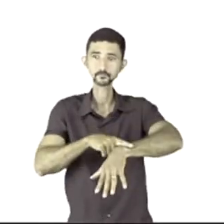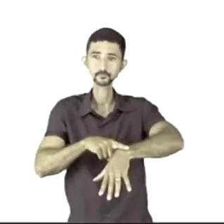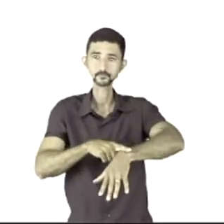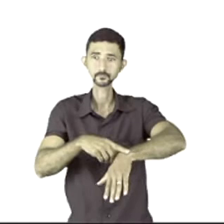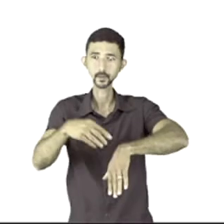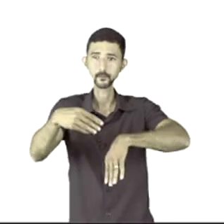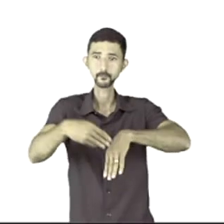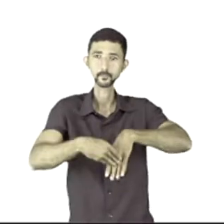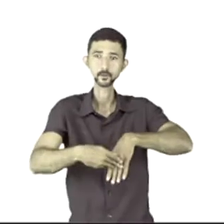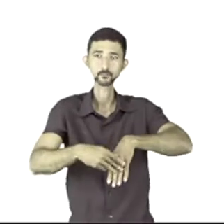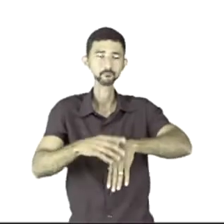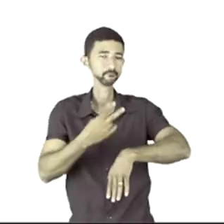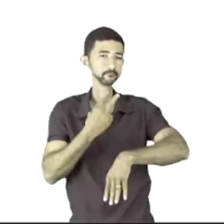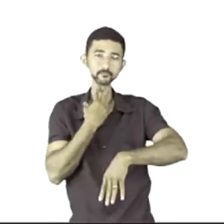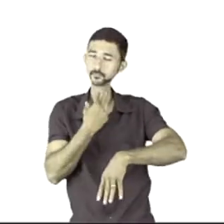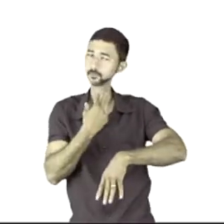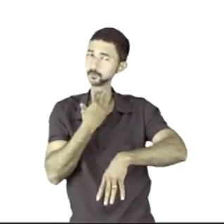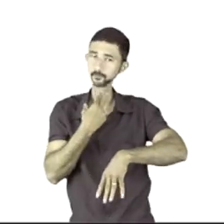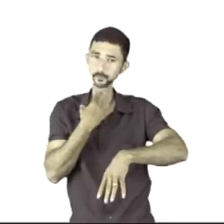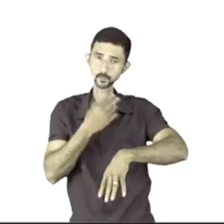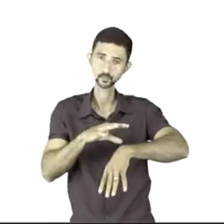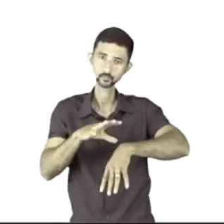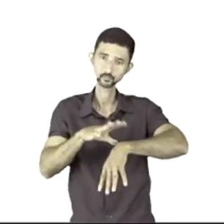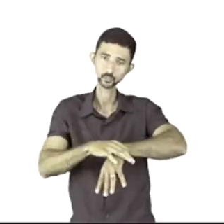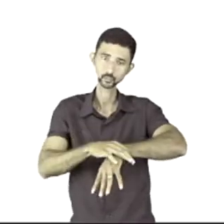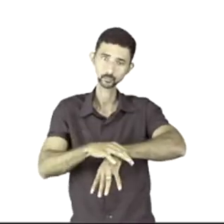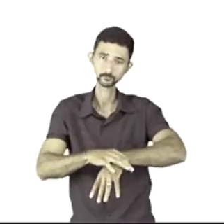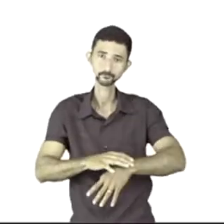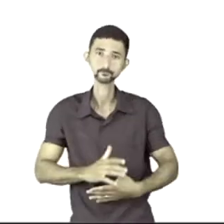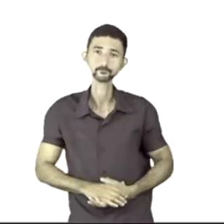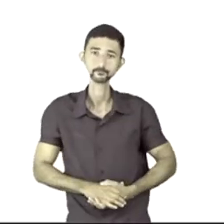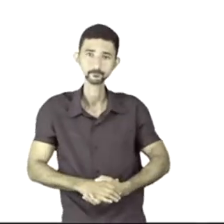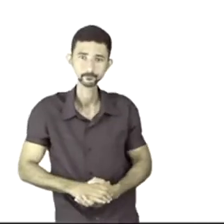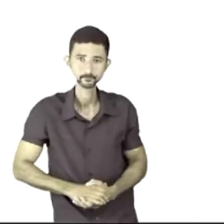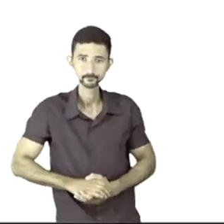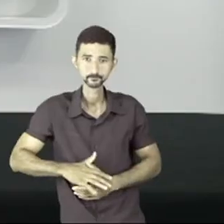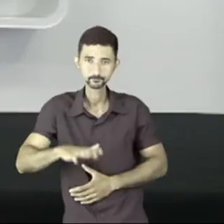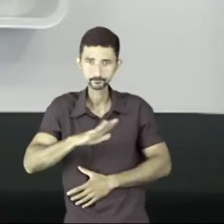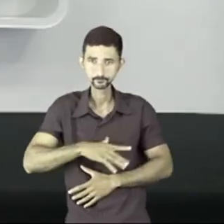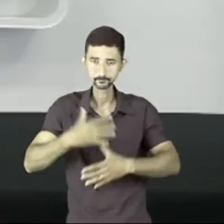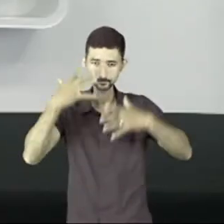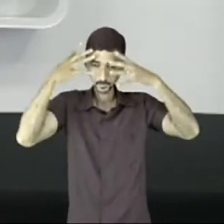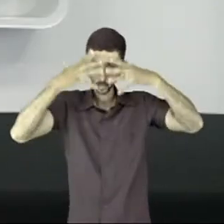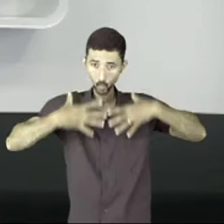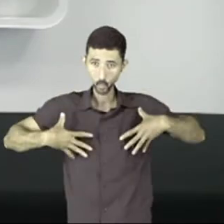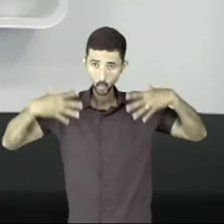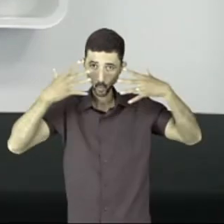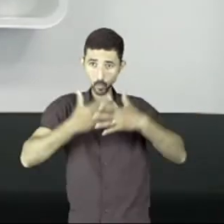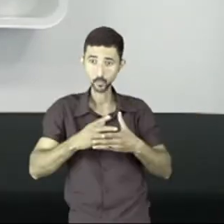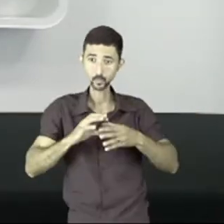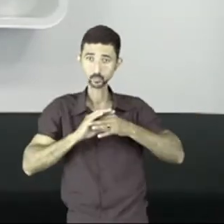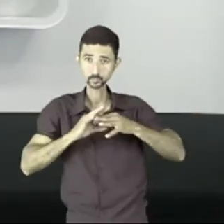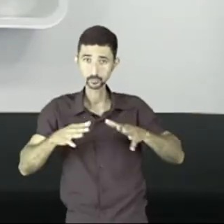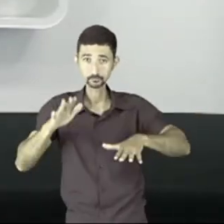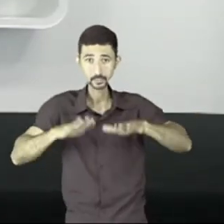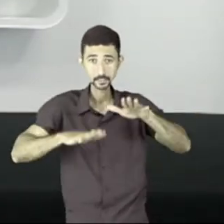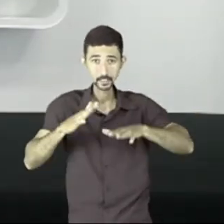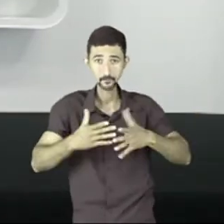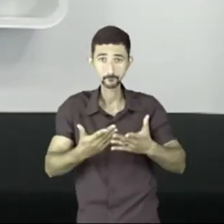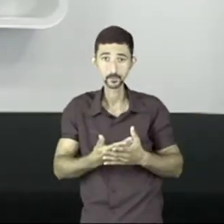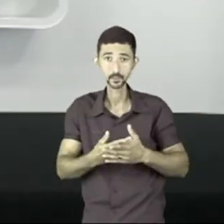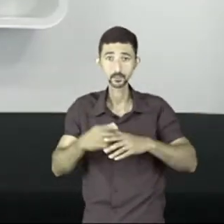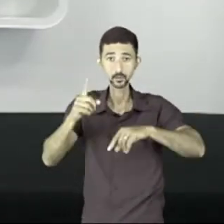pode atingir nas mãos do seu oponente. Então essas são as áreas permitidas conforme